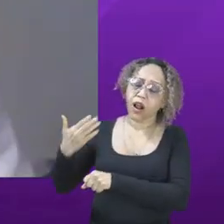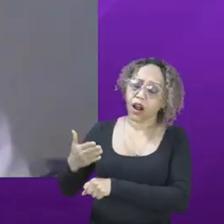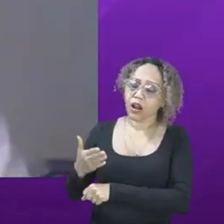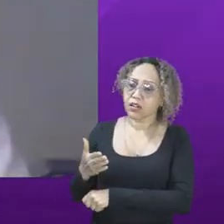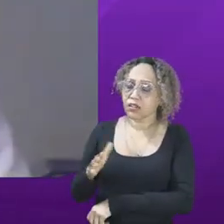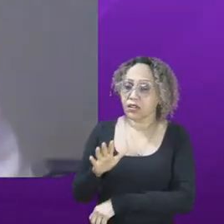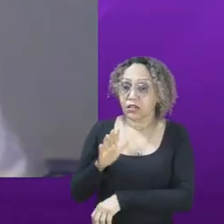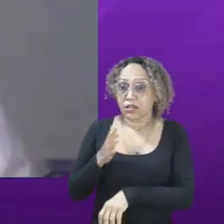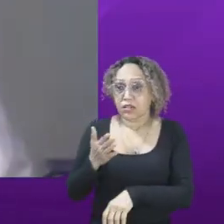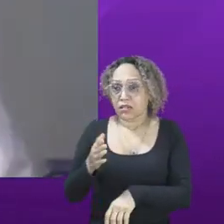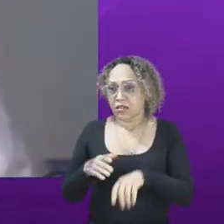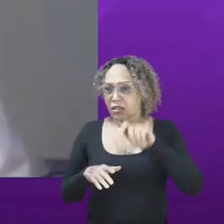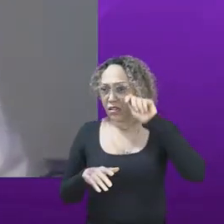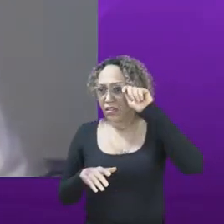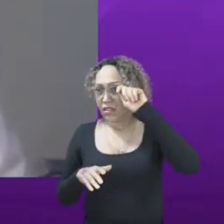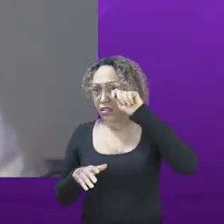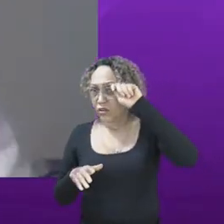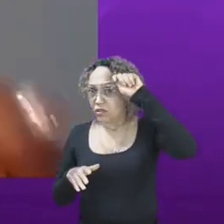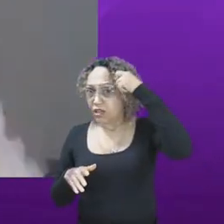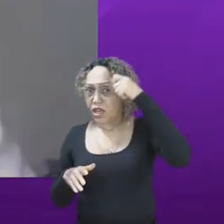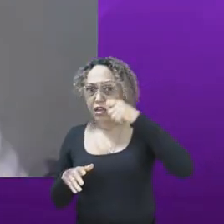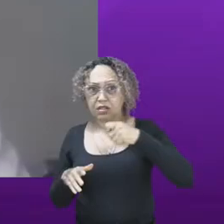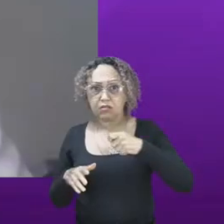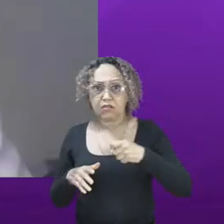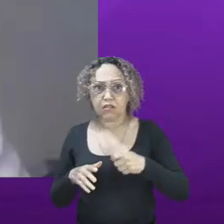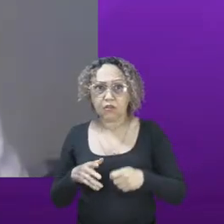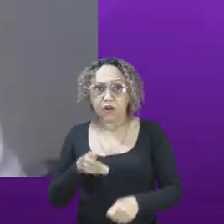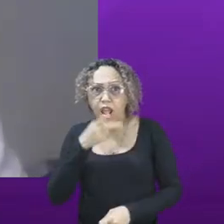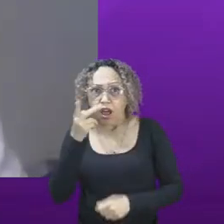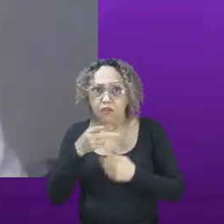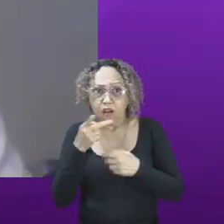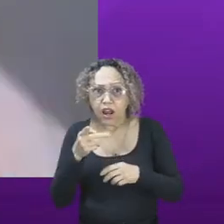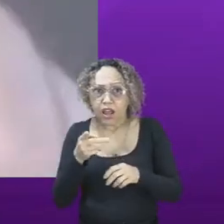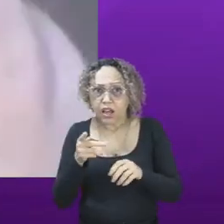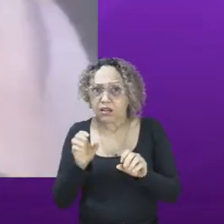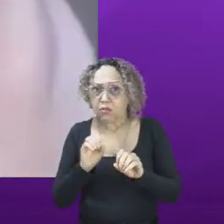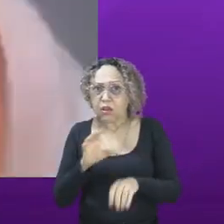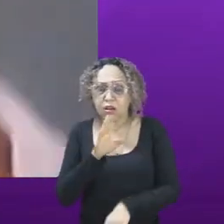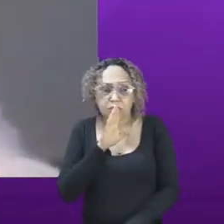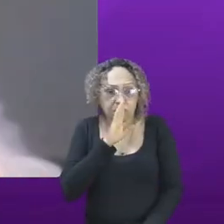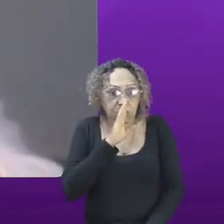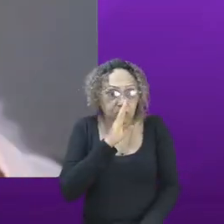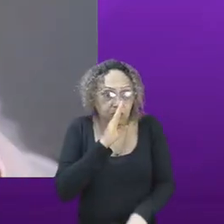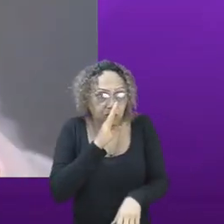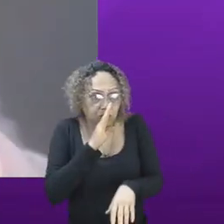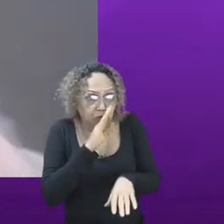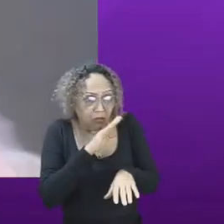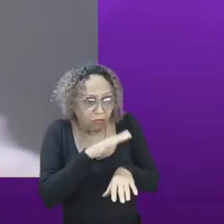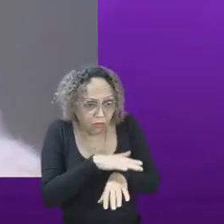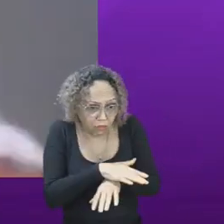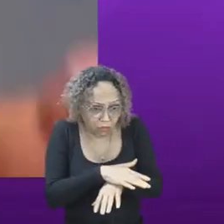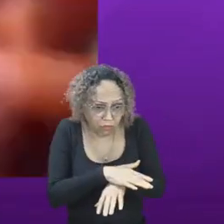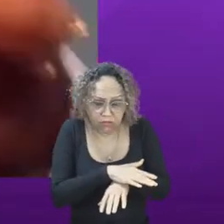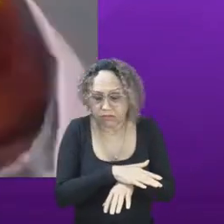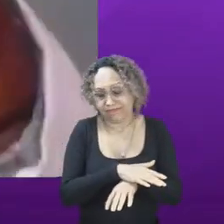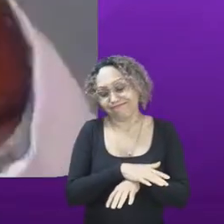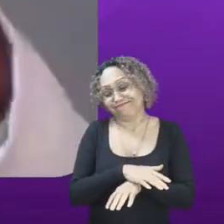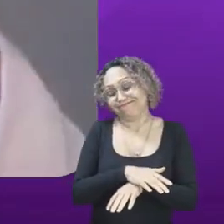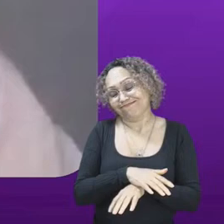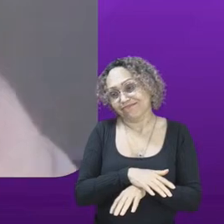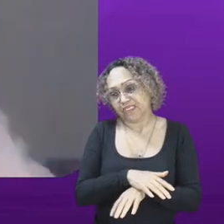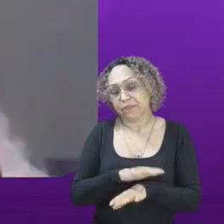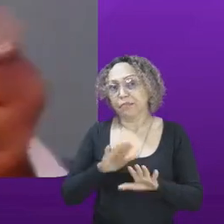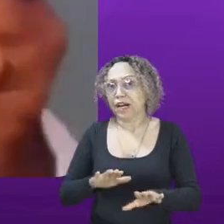silenciada durante muitos séculos, né? E que agora ganha cena e que, ao mesmo tempo que ganha cena,